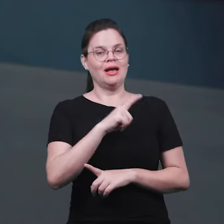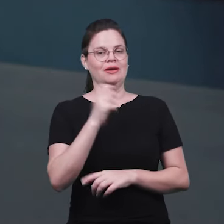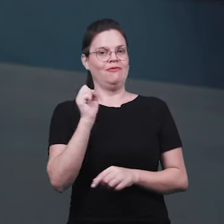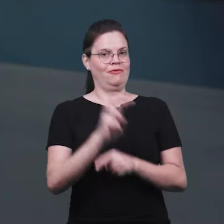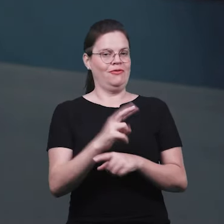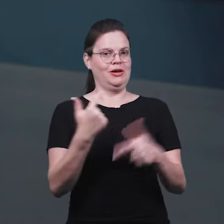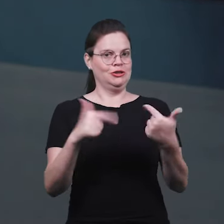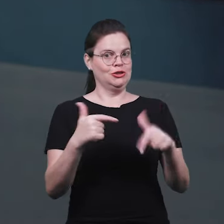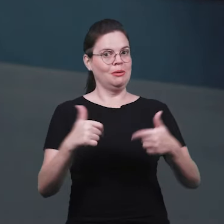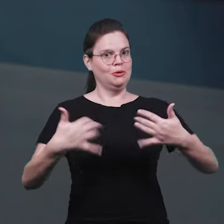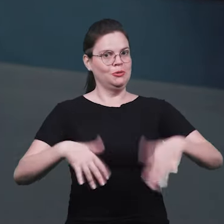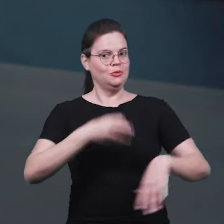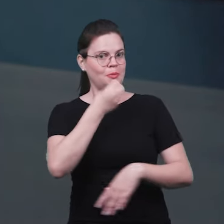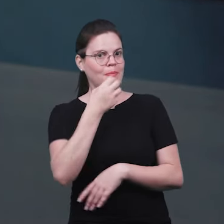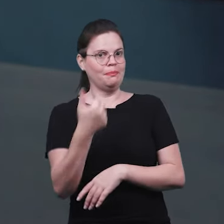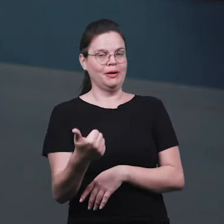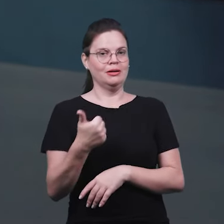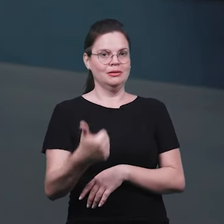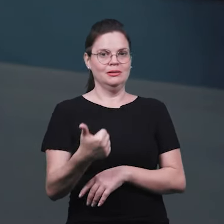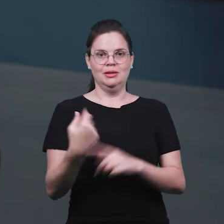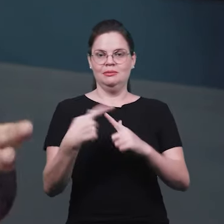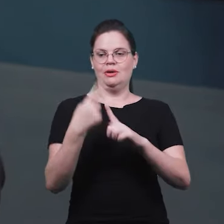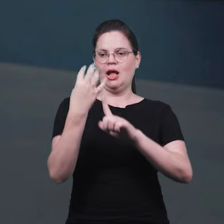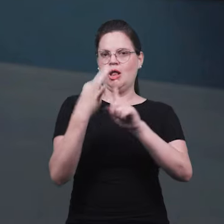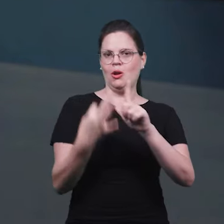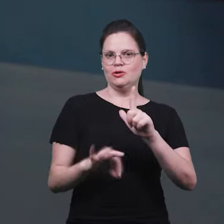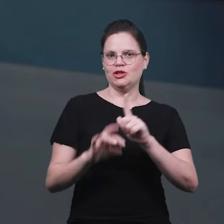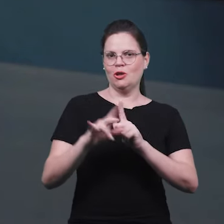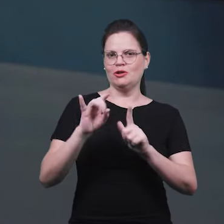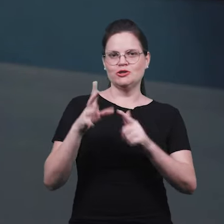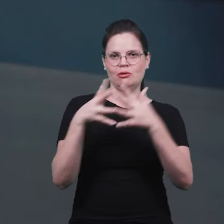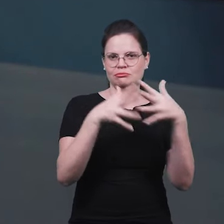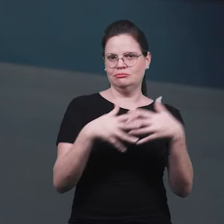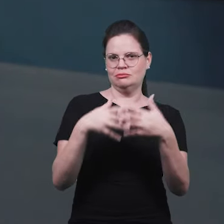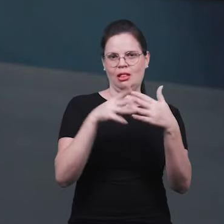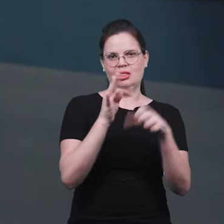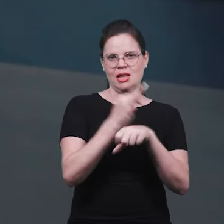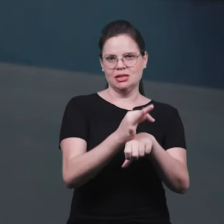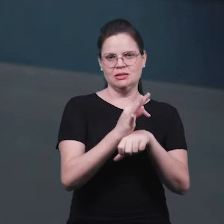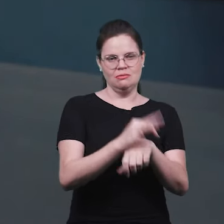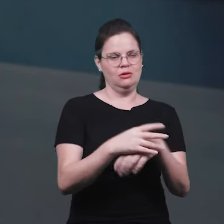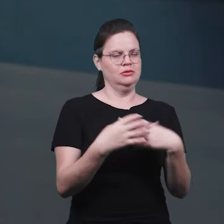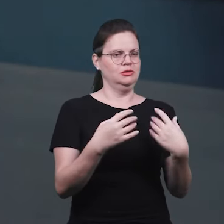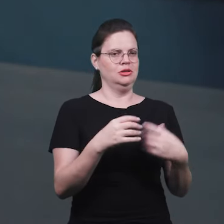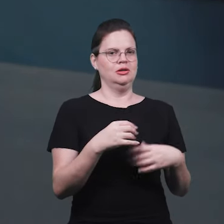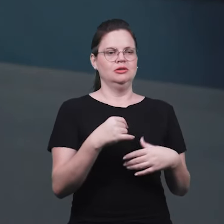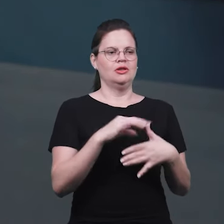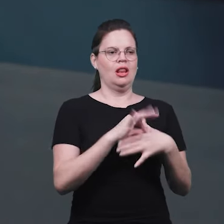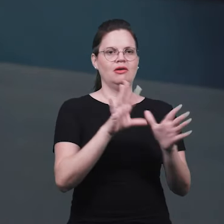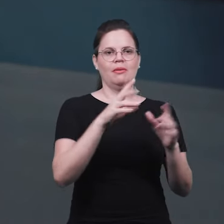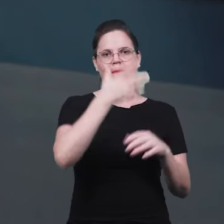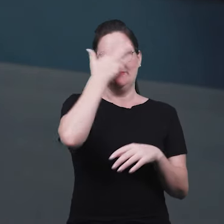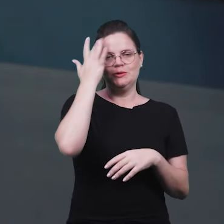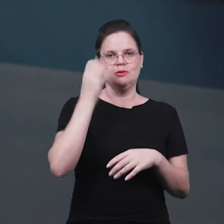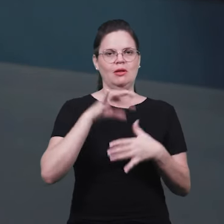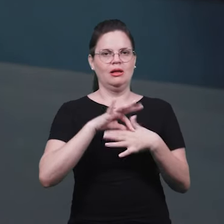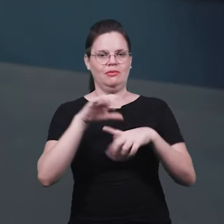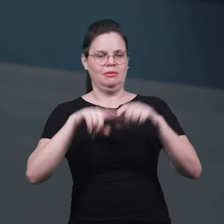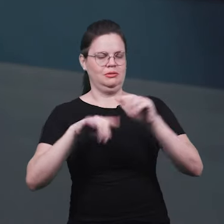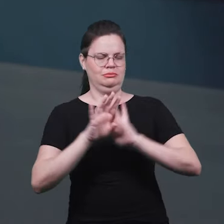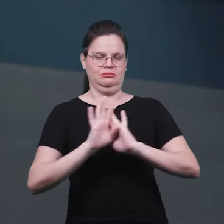hoje a logística ela vai além dos transportes, como dissemos, né? O transporte de passageiros, etc.